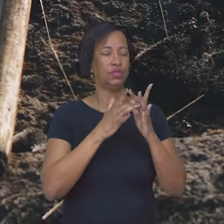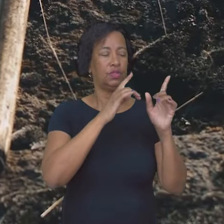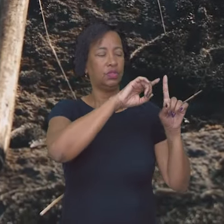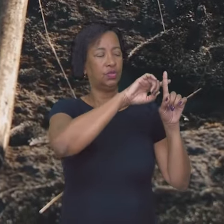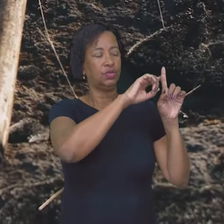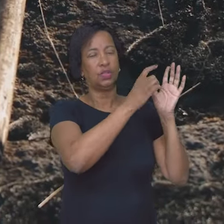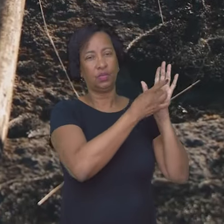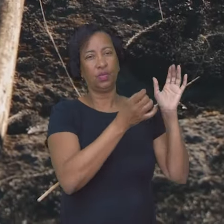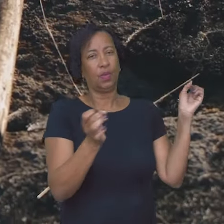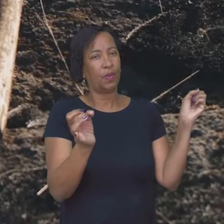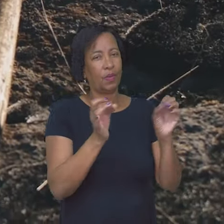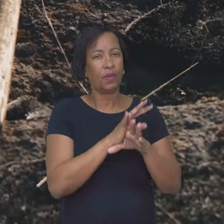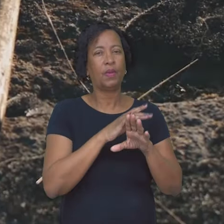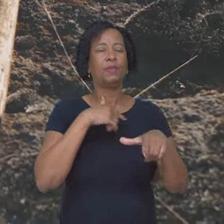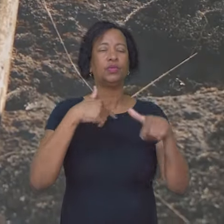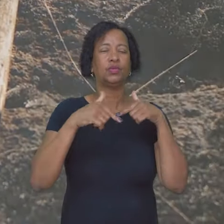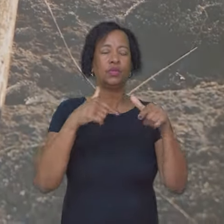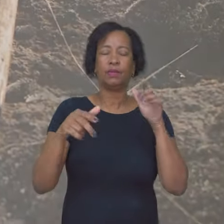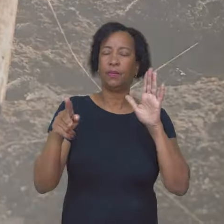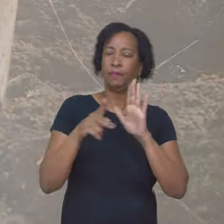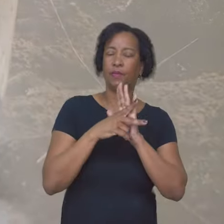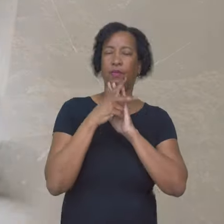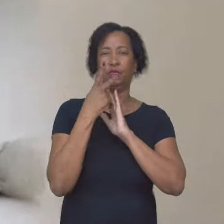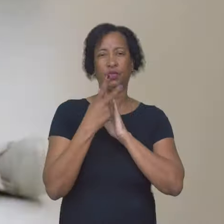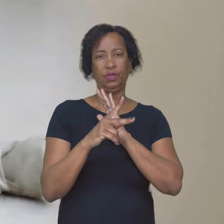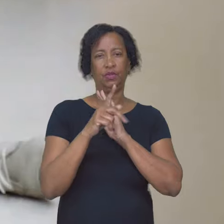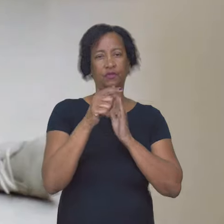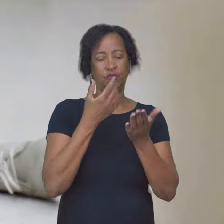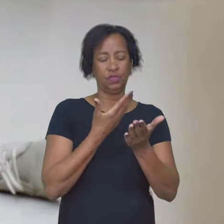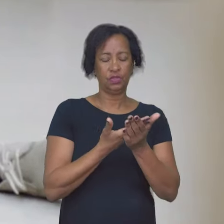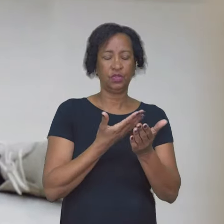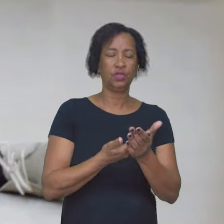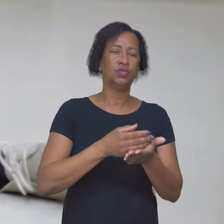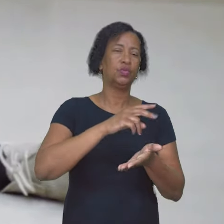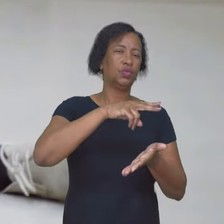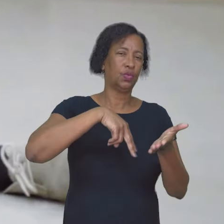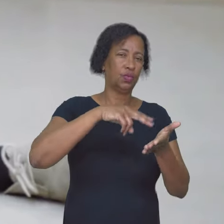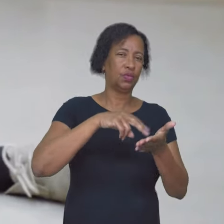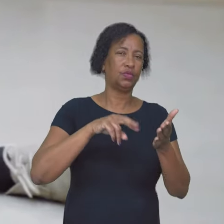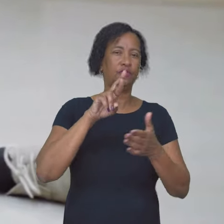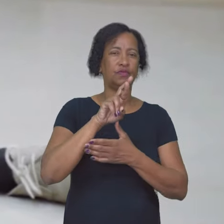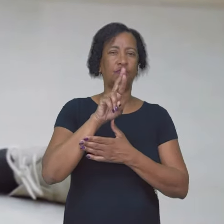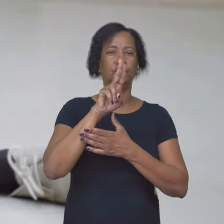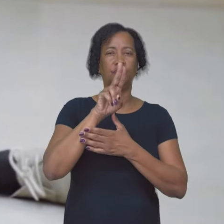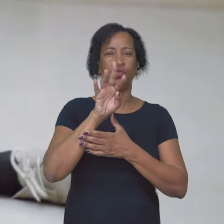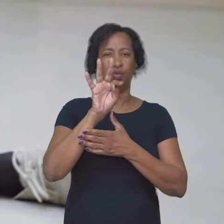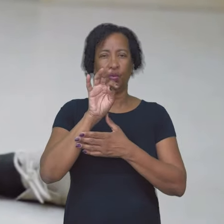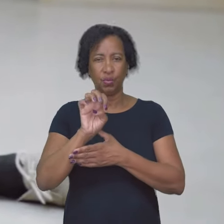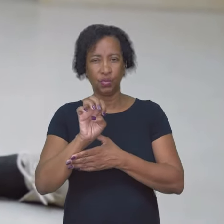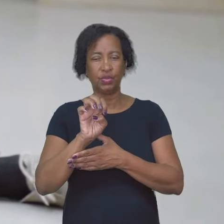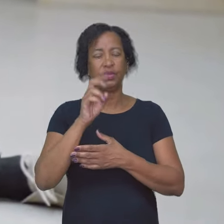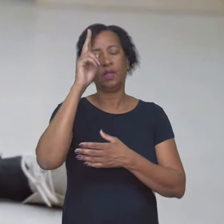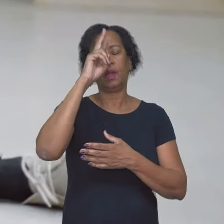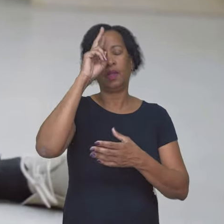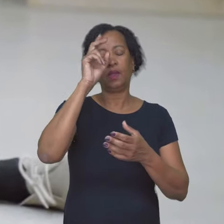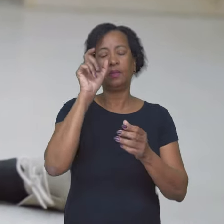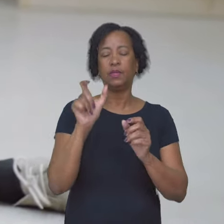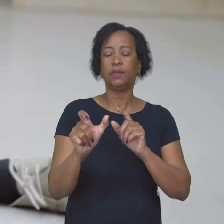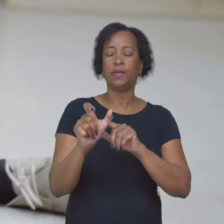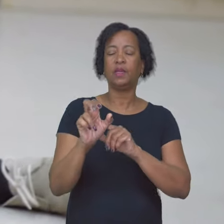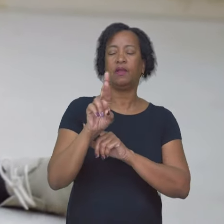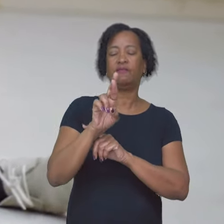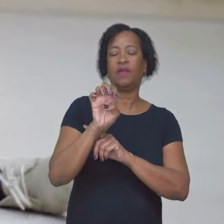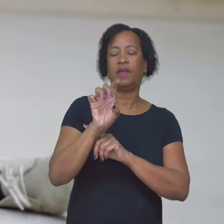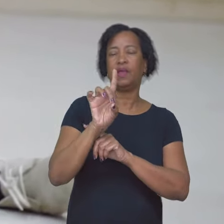conclusão de sua obra Redentora você que estudou o livro de rut conosco lembra-se da palavra redimir redimir significa